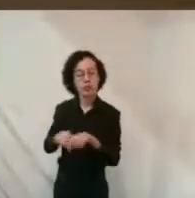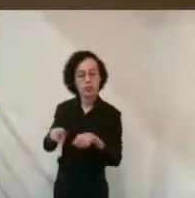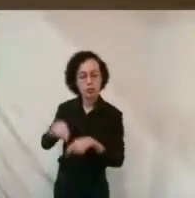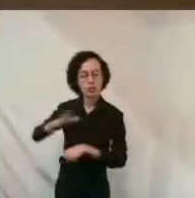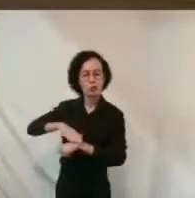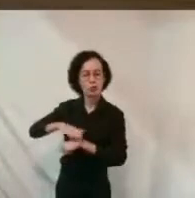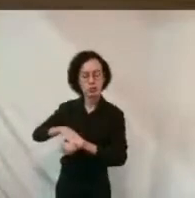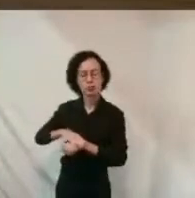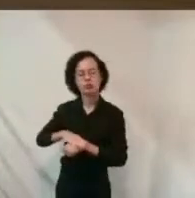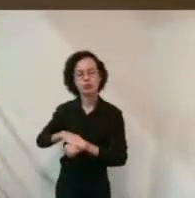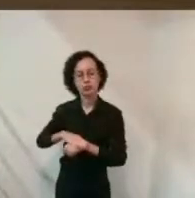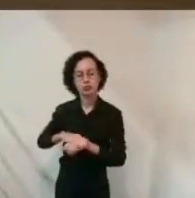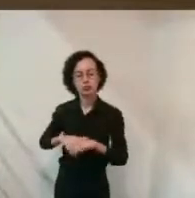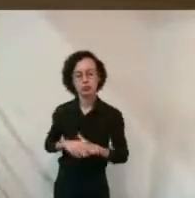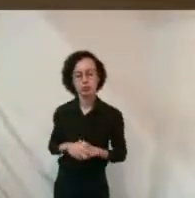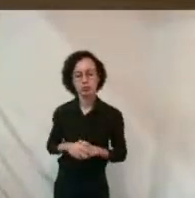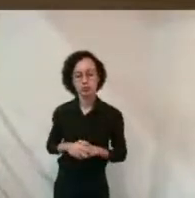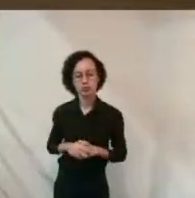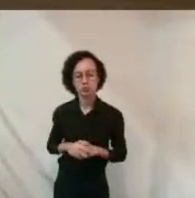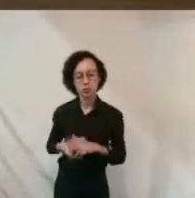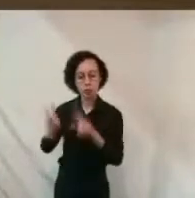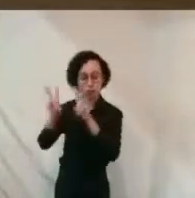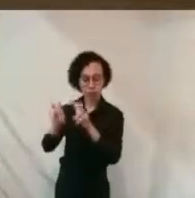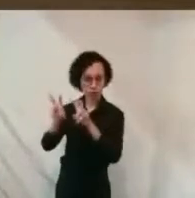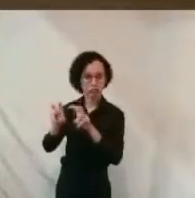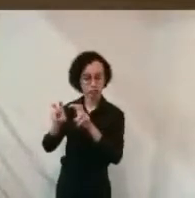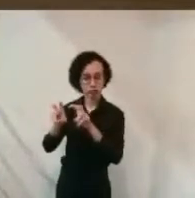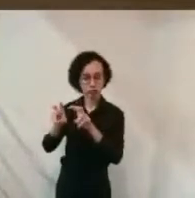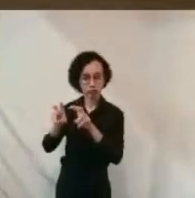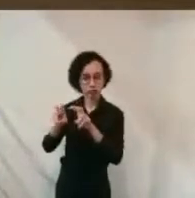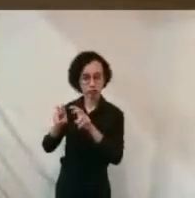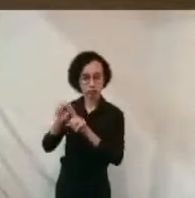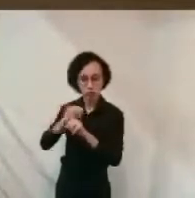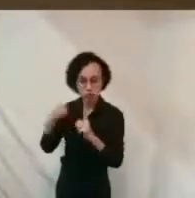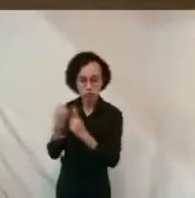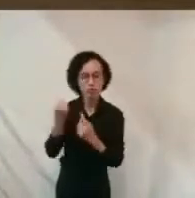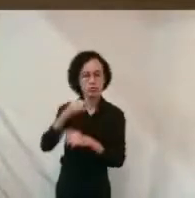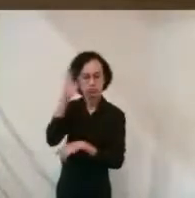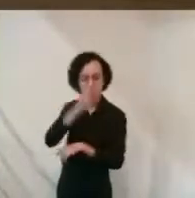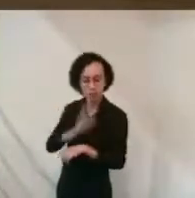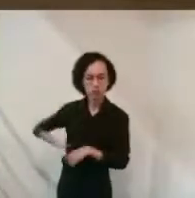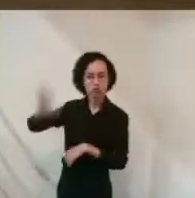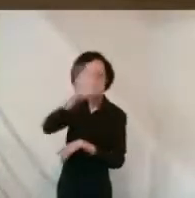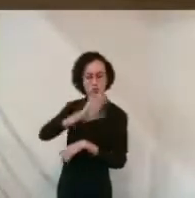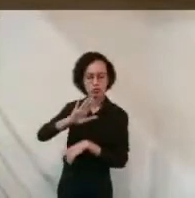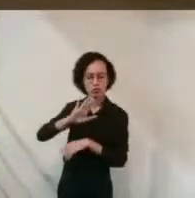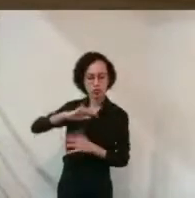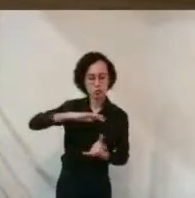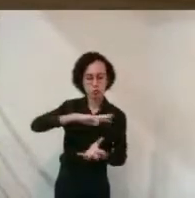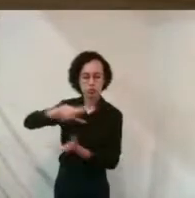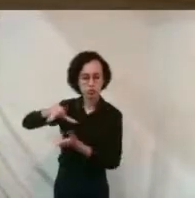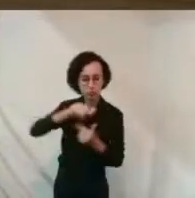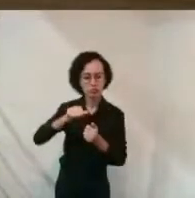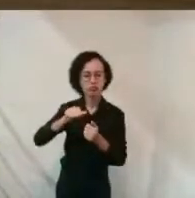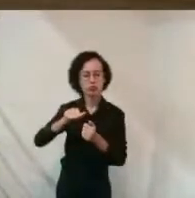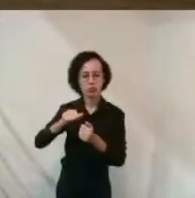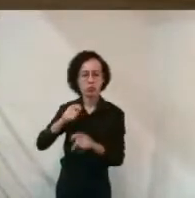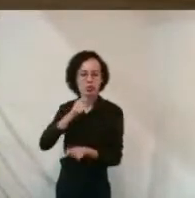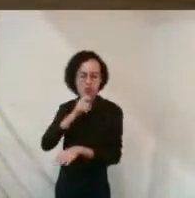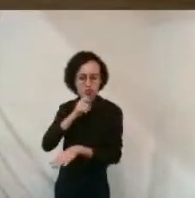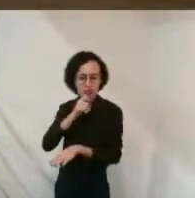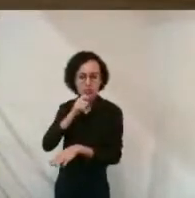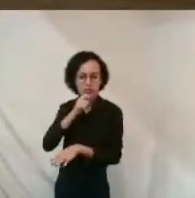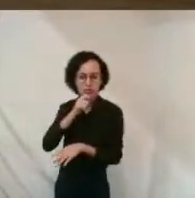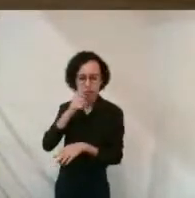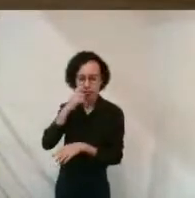neste momento, em razão do tema, né? A sociedade brasileira, sociedade mundial como um todo, ainda produz muito, muito